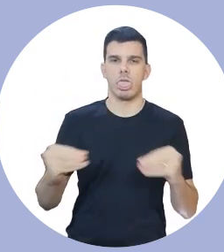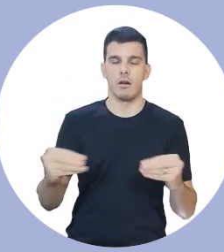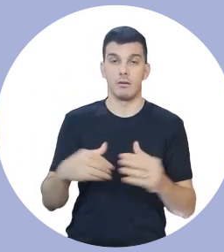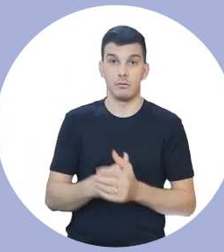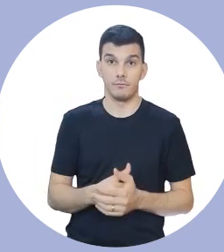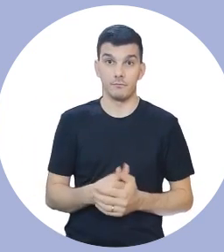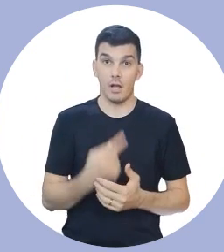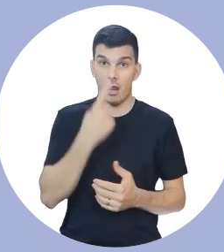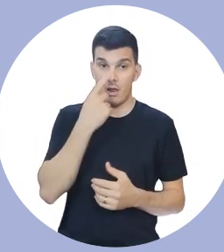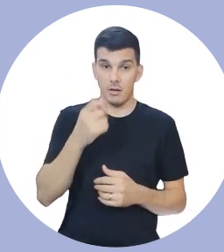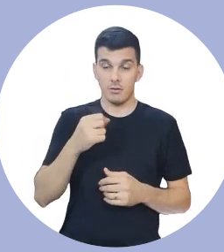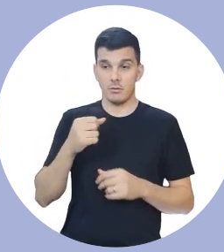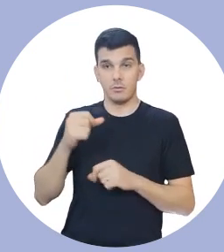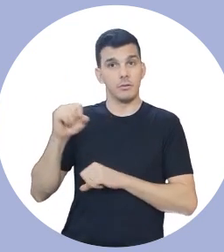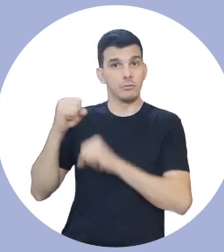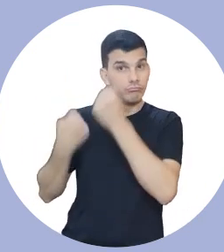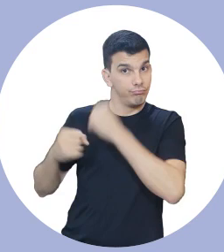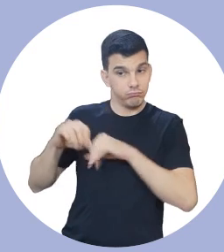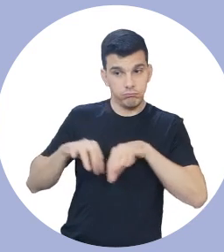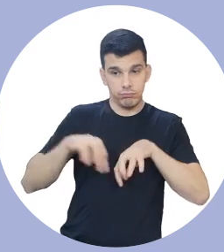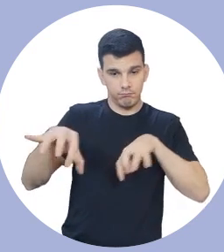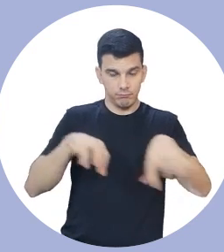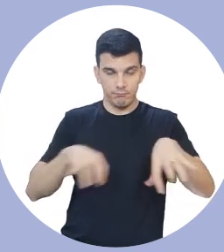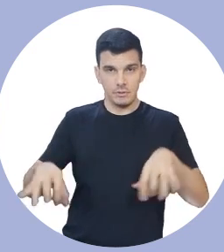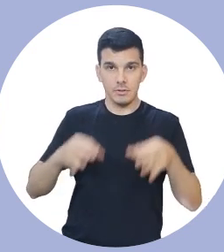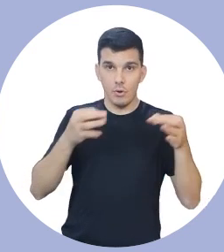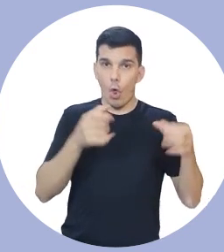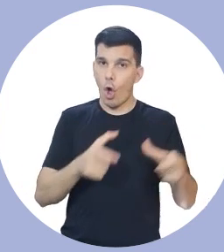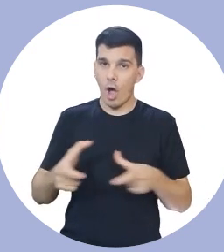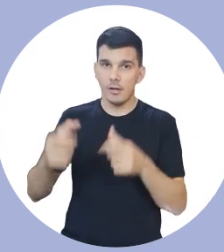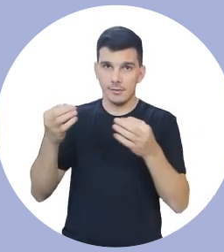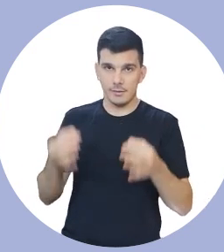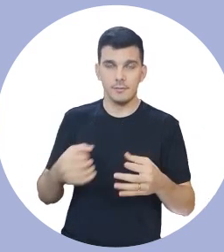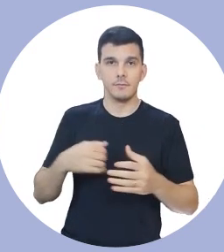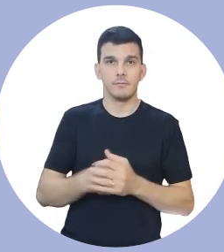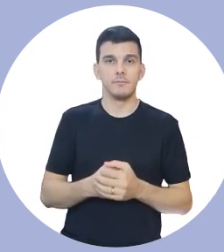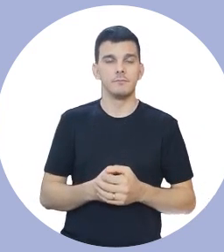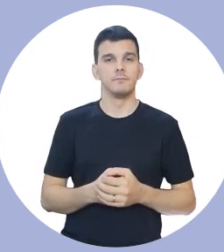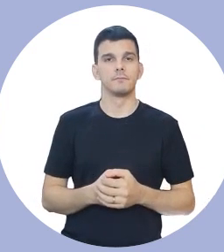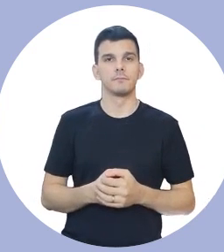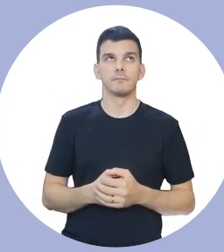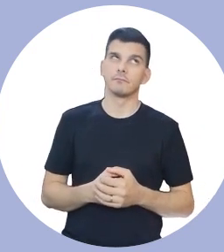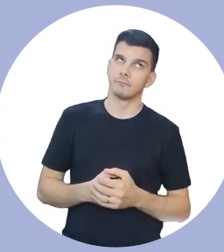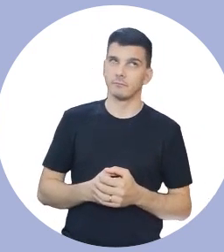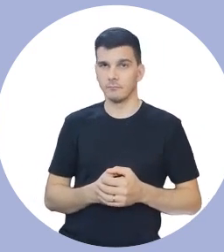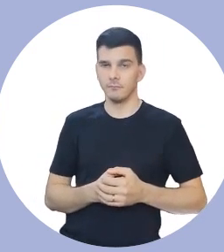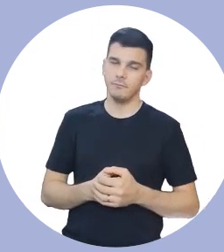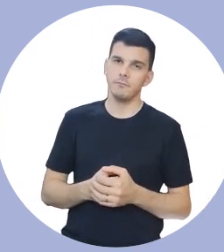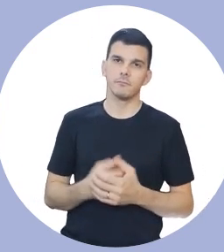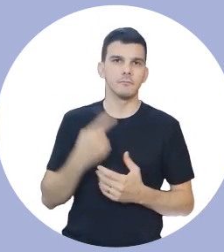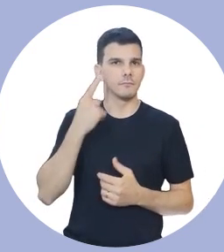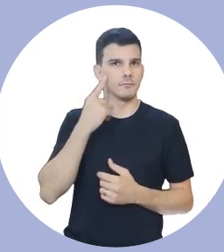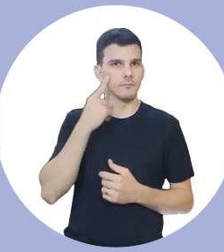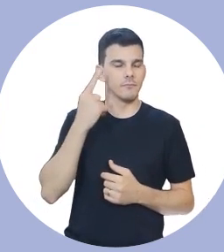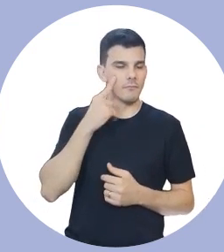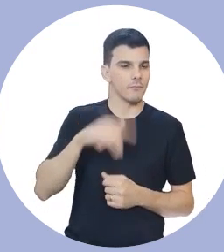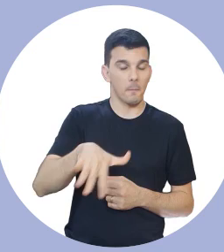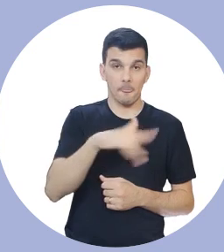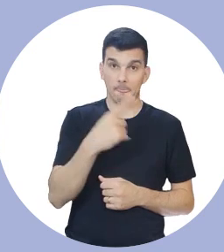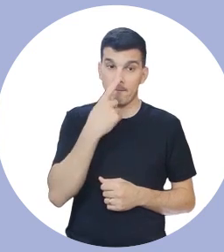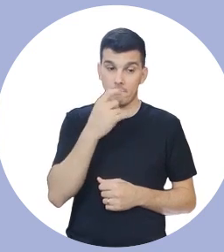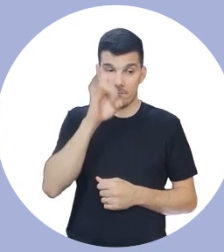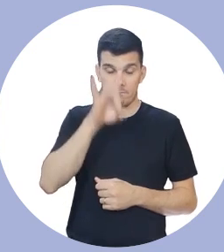de chorume. O lixo industrial é separado e acondicionado de forma adequada, formando uma bolsa de resíduos. Levando em consideração que a